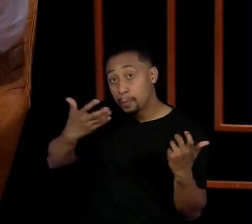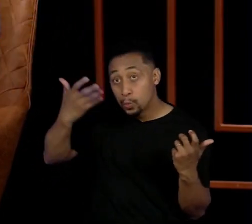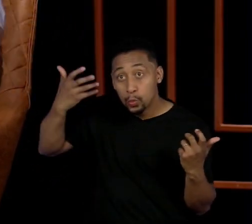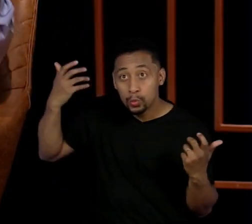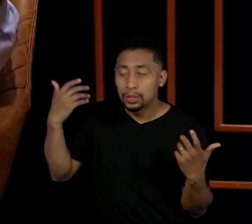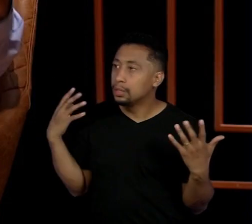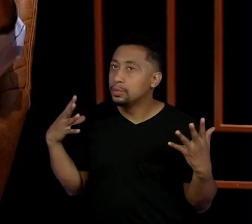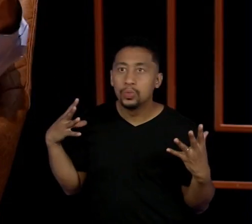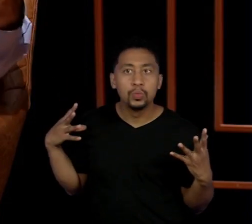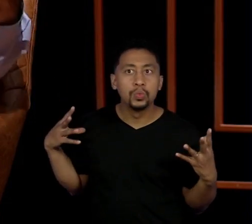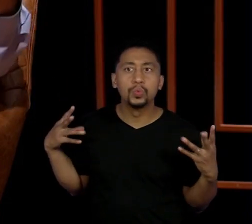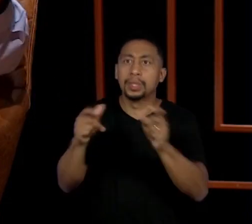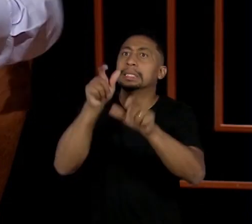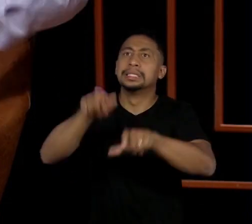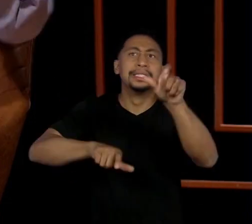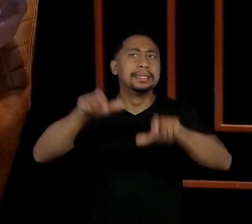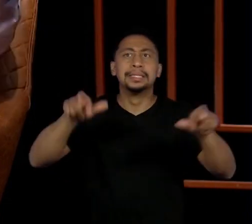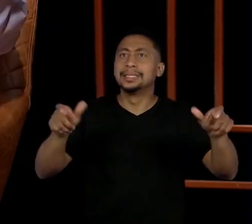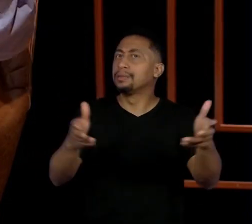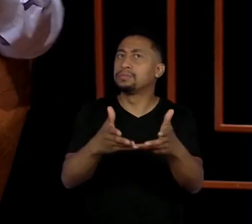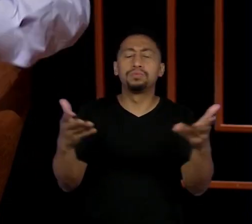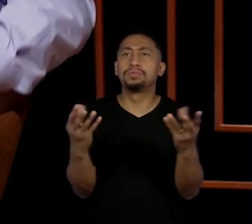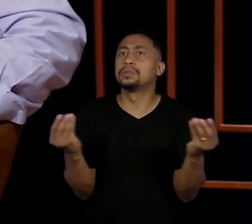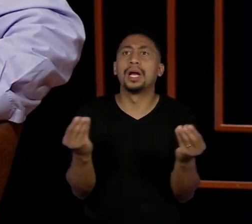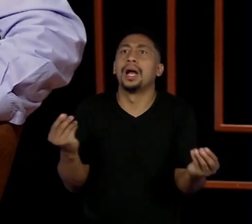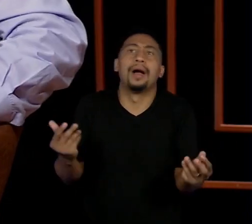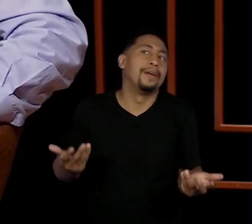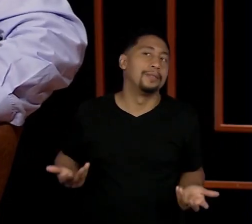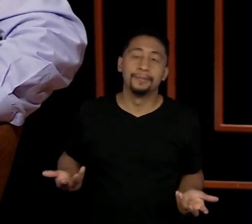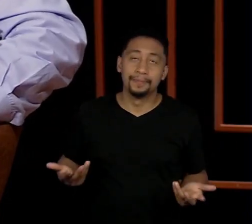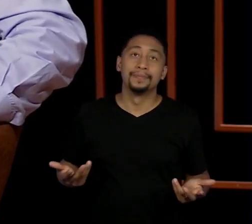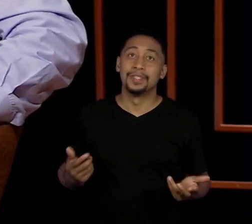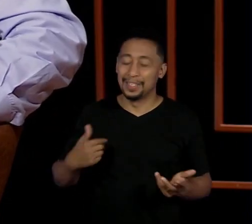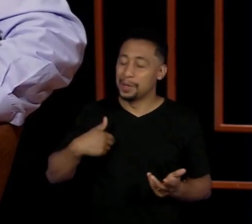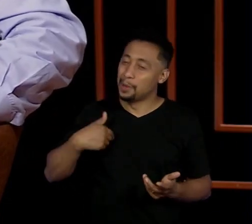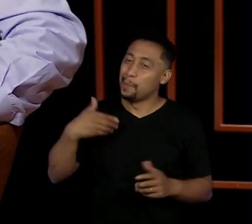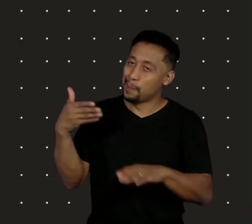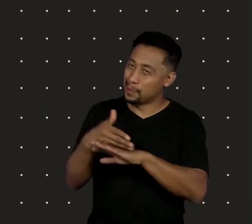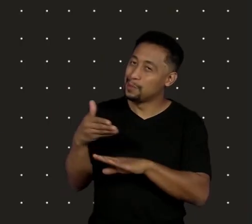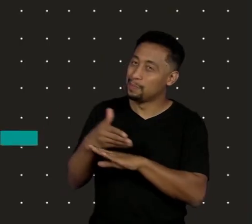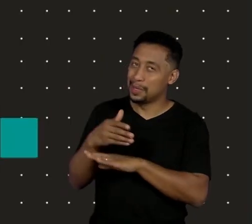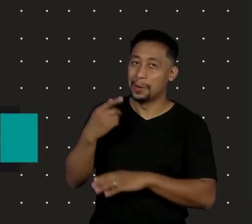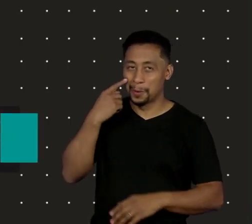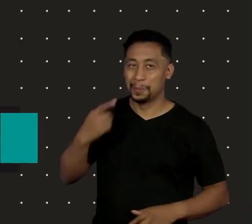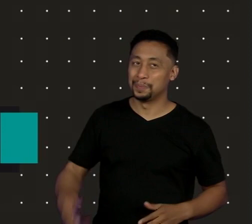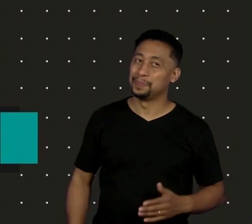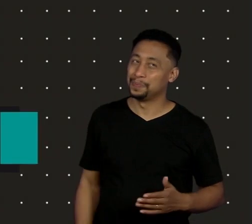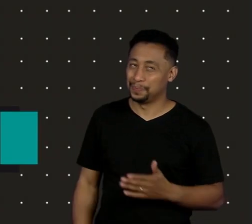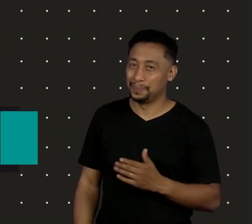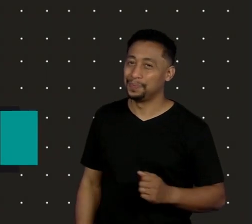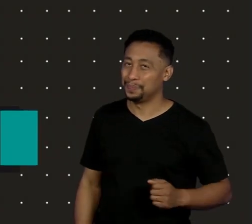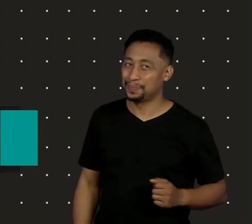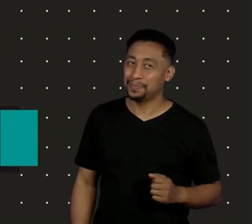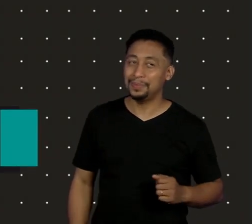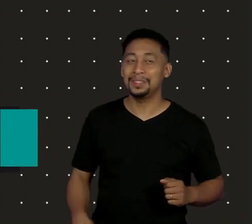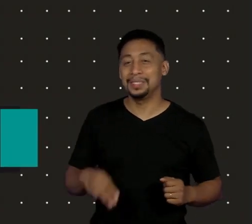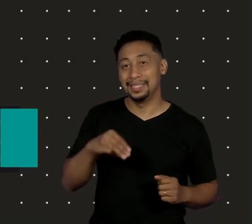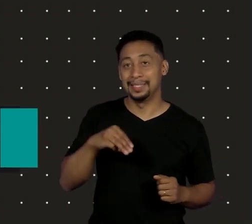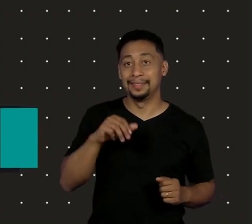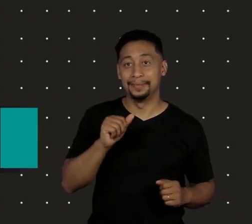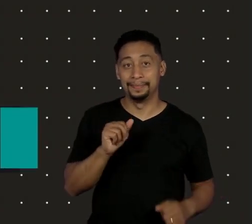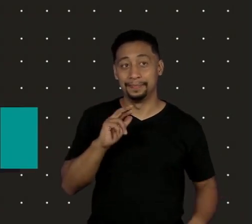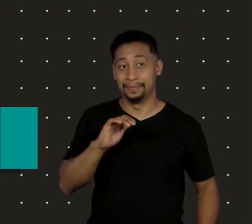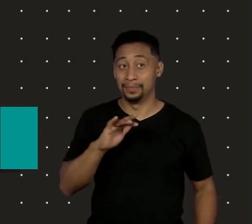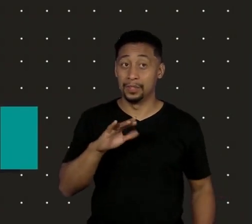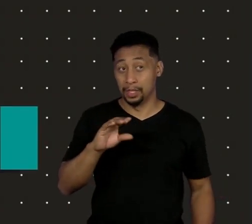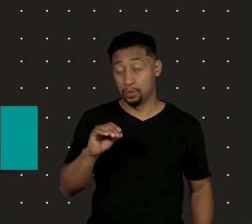espetáculo com muita gente. Era um negócio assim, eu fiz o Ateneu com ele. Foi Marcelo Serrado, que eu conheci